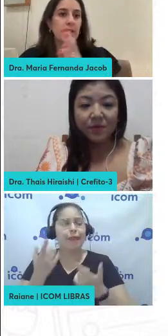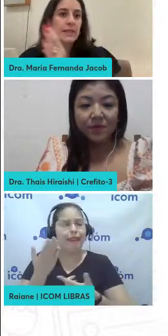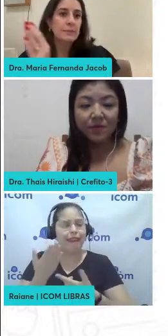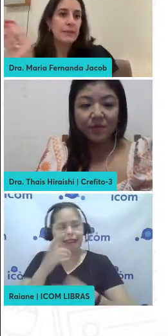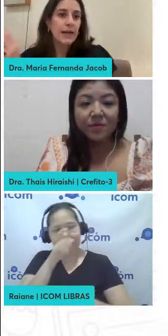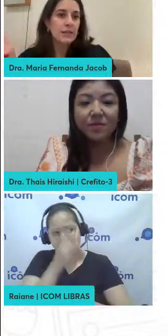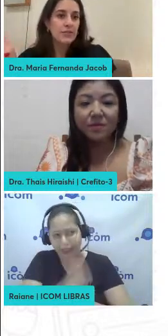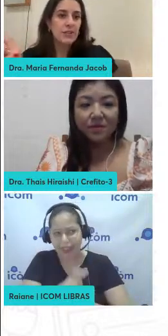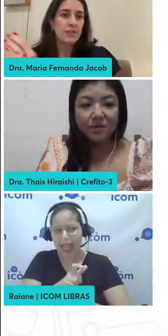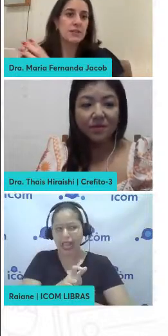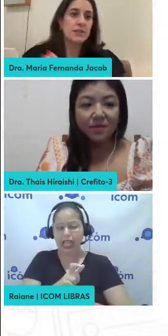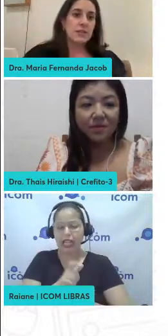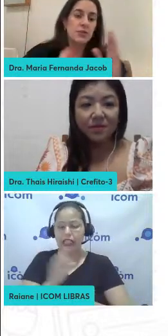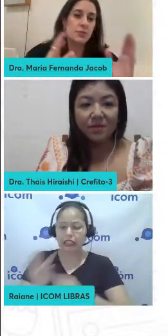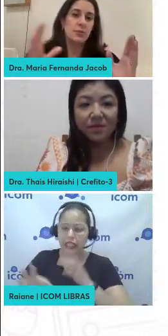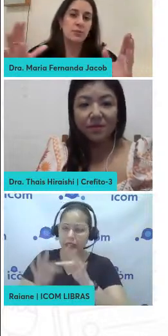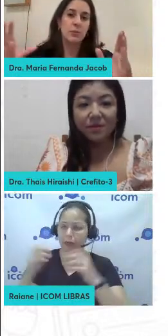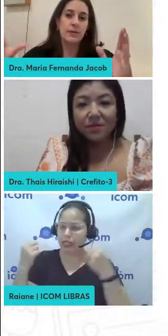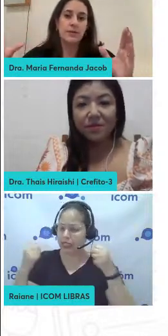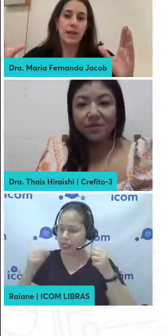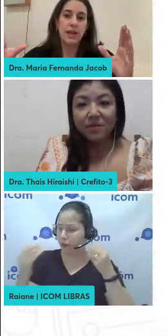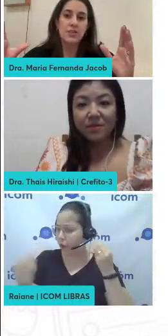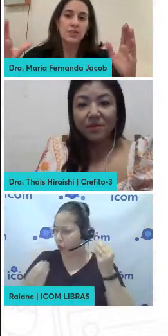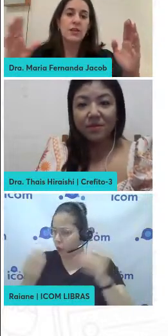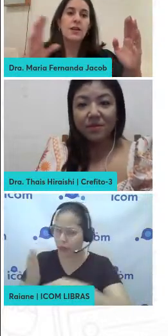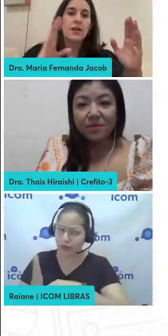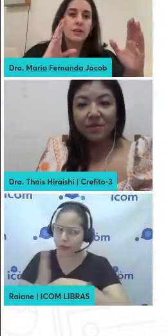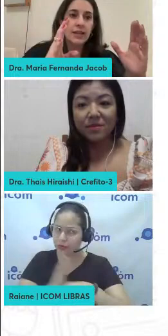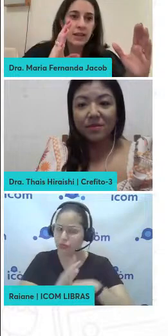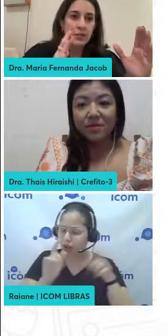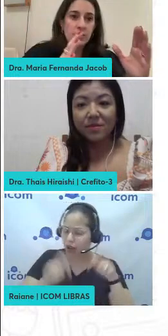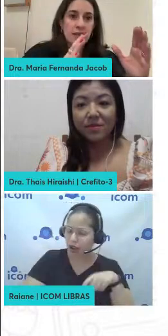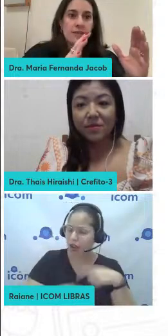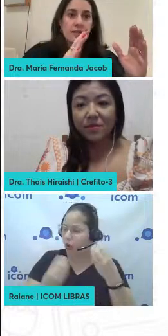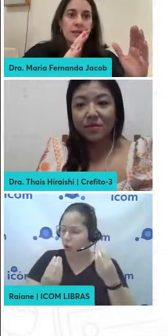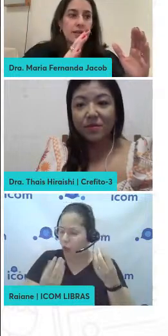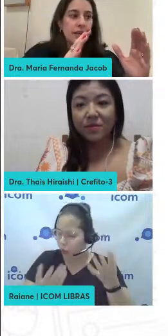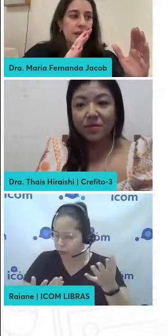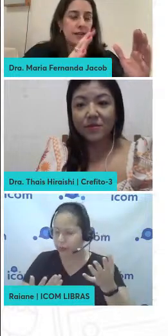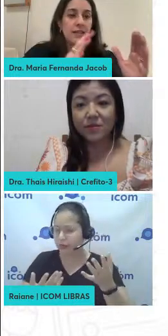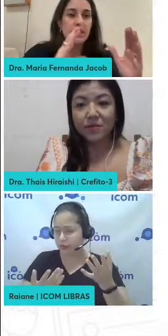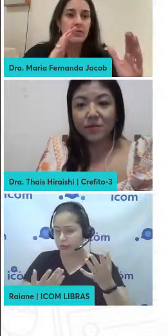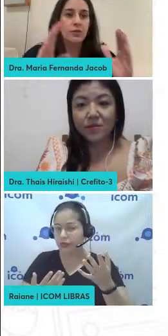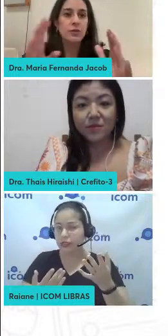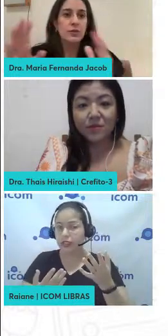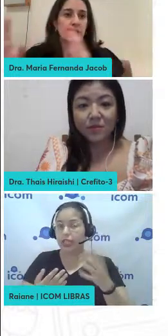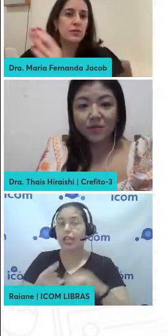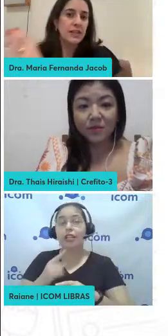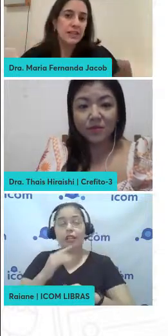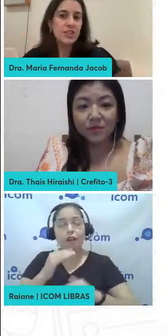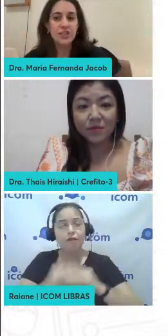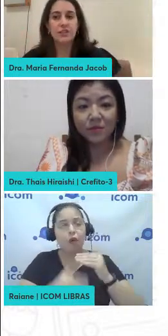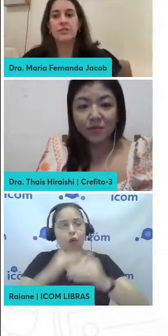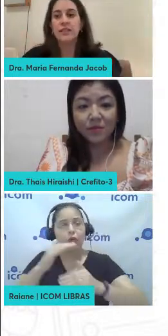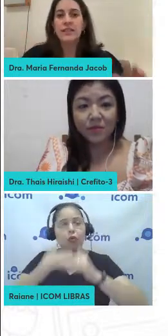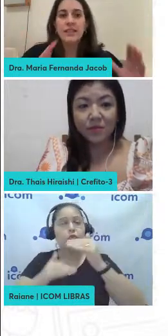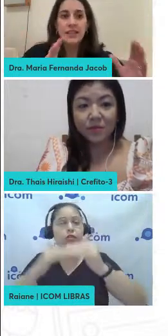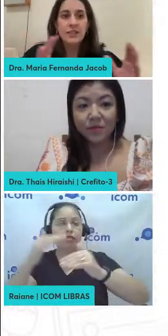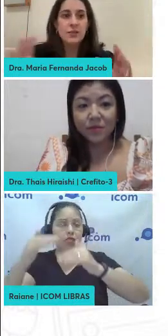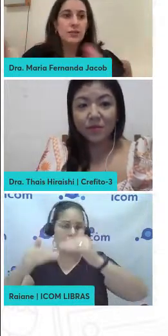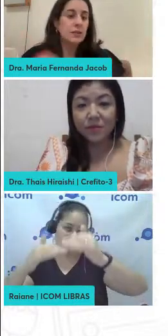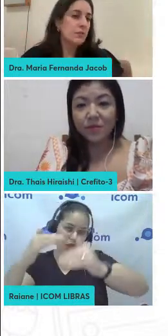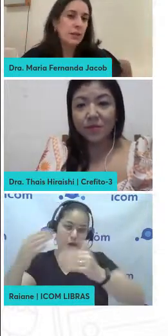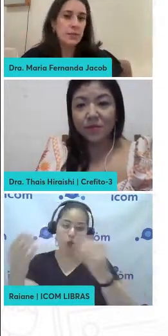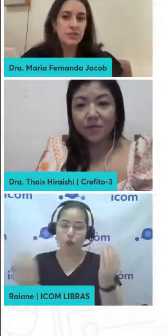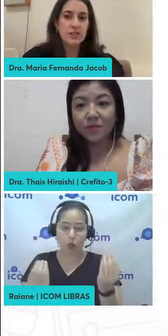esse programa de exercício para o meu paciente dentro dessa evolução gradativa,